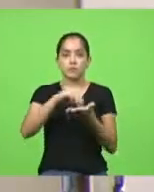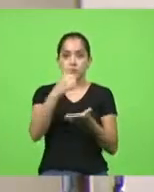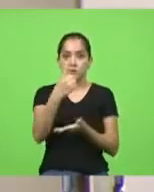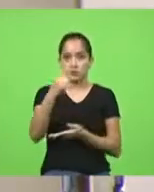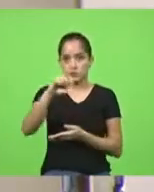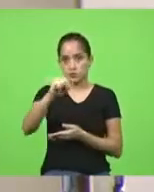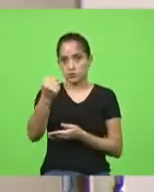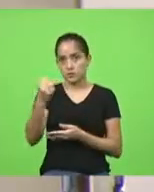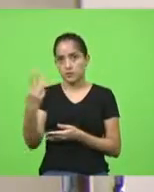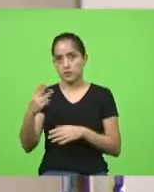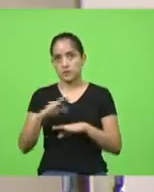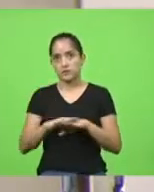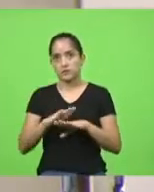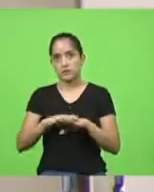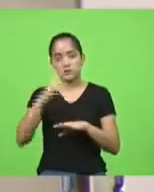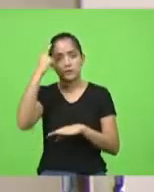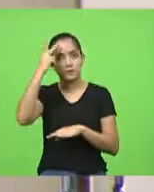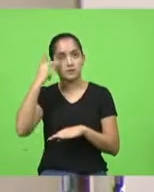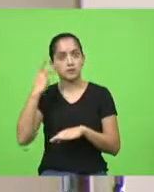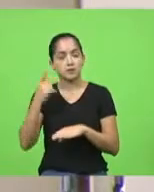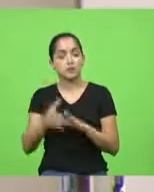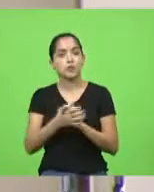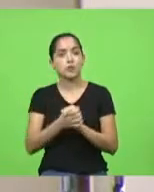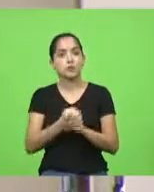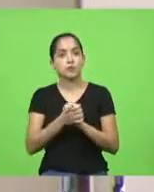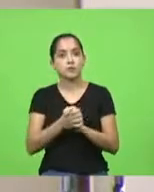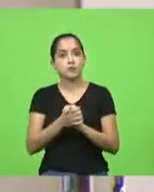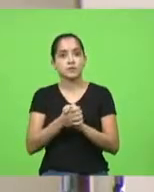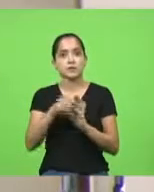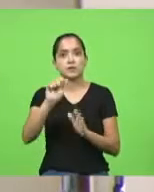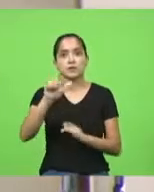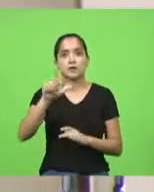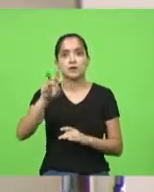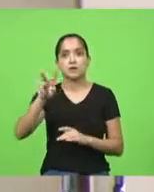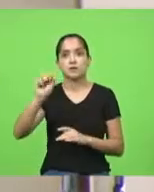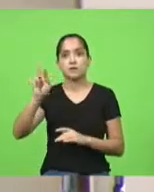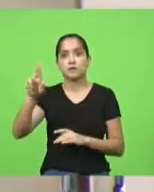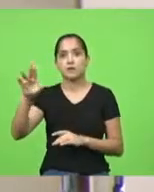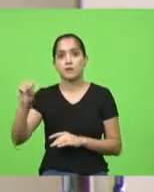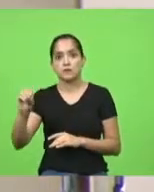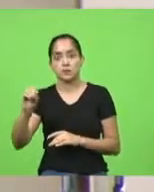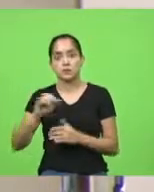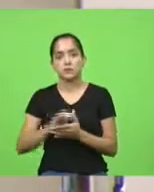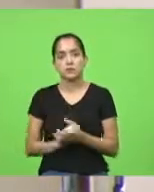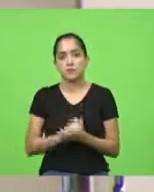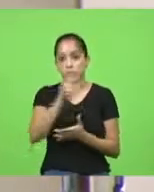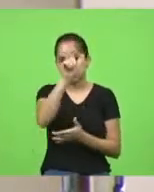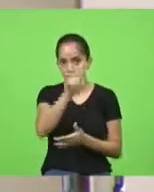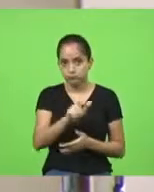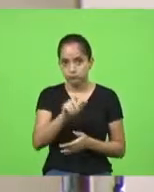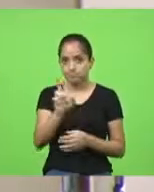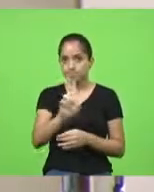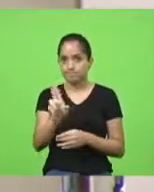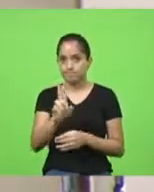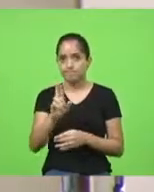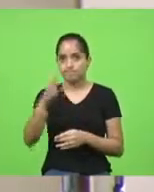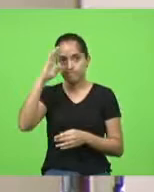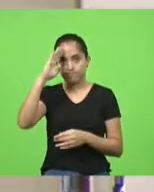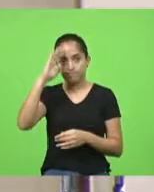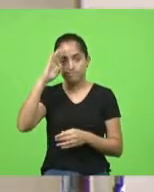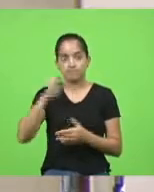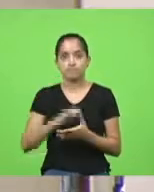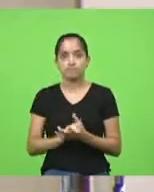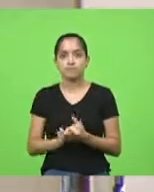183, autor, deputada Paulinha, cumprimentando o senhor Álvaro João Mondadori Júnior pela nomeação no cargo de secretário municipal de